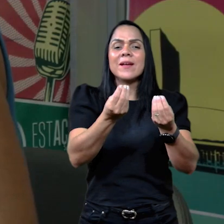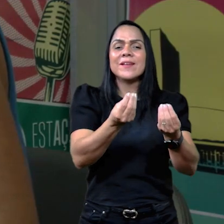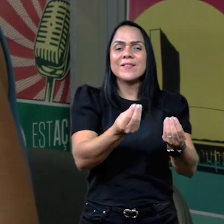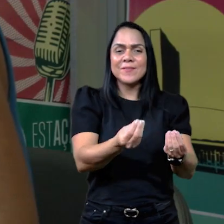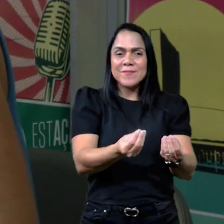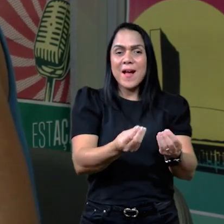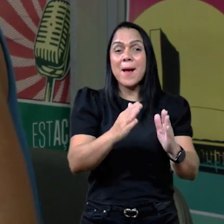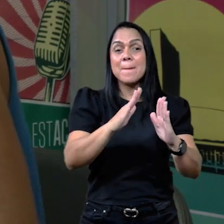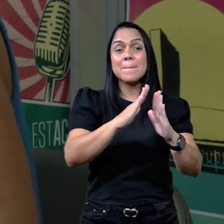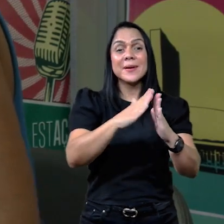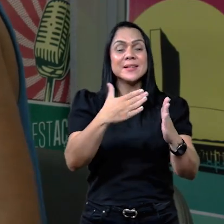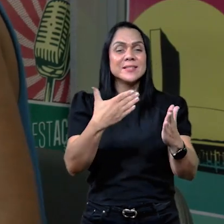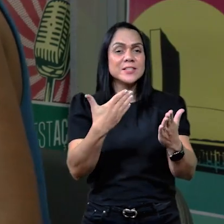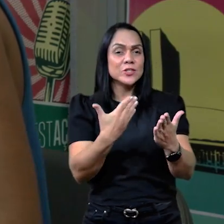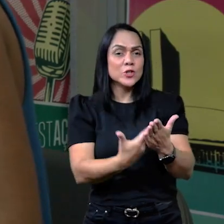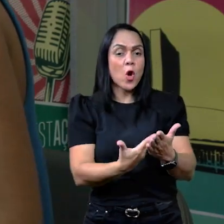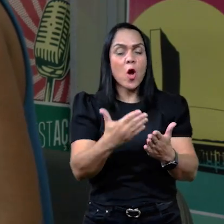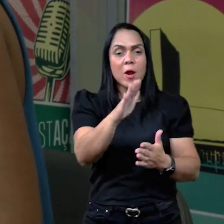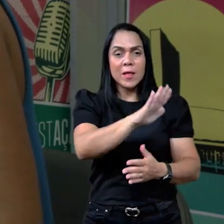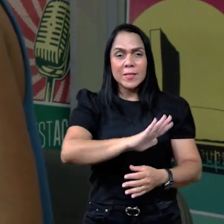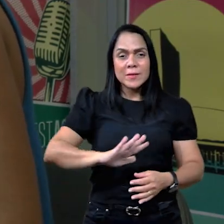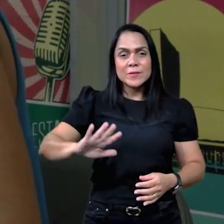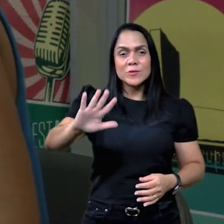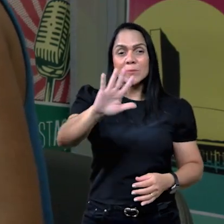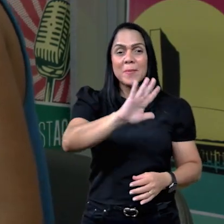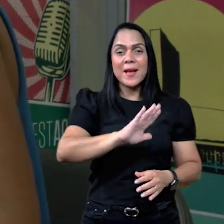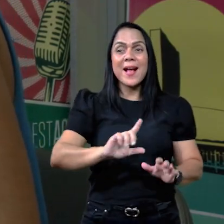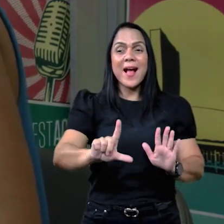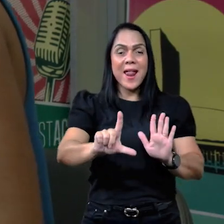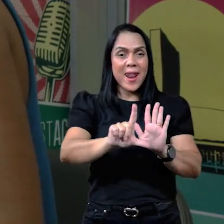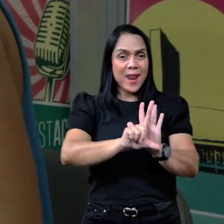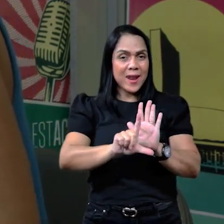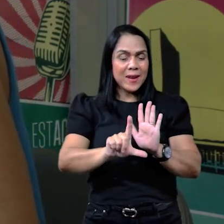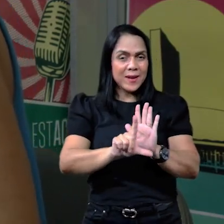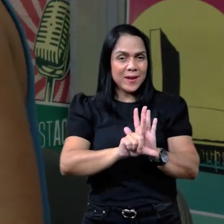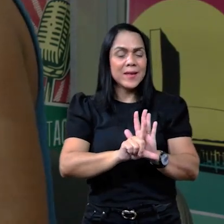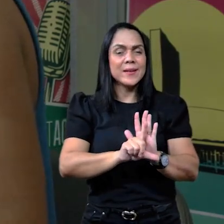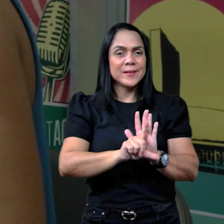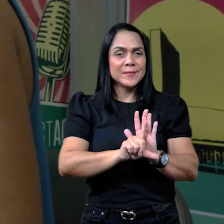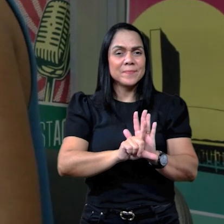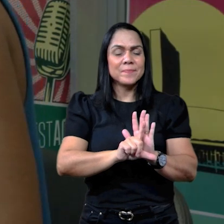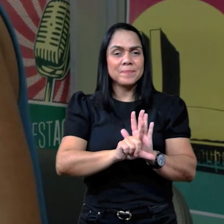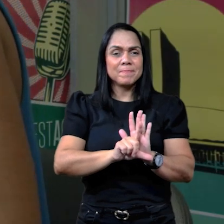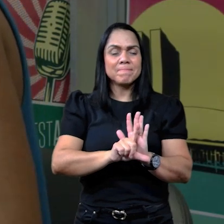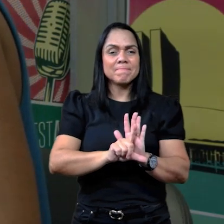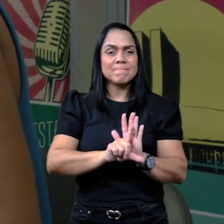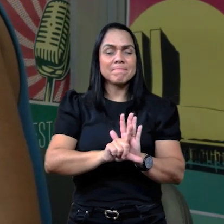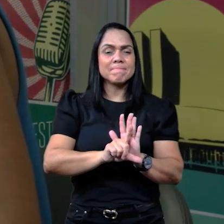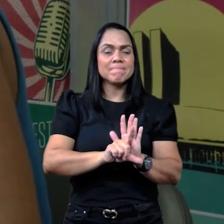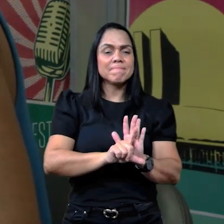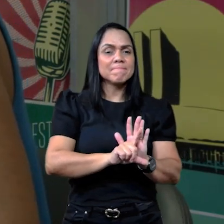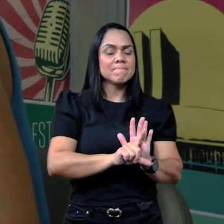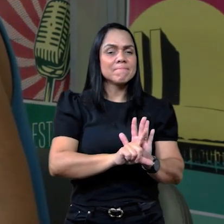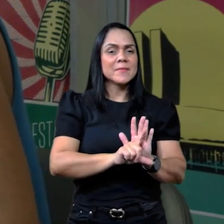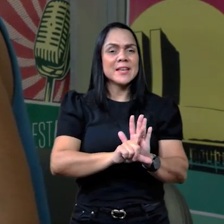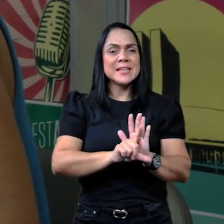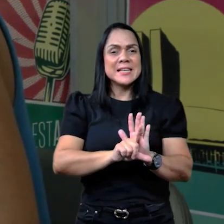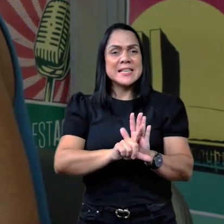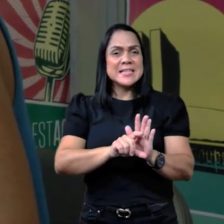né, para as escolas, né, essa aplicação dessa lei, levando a ancestralidade africana sem